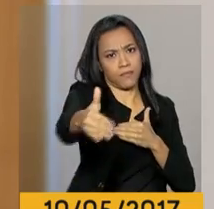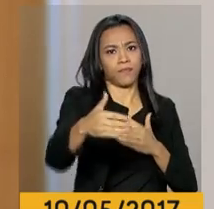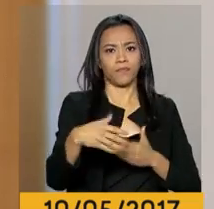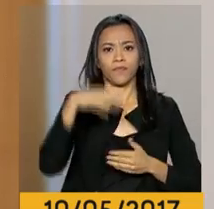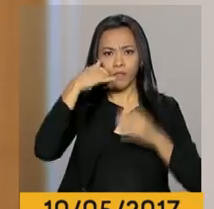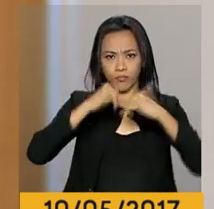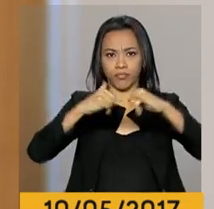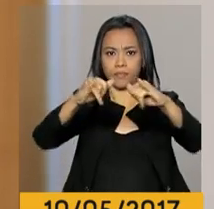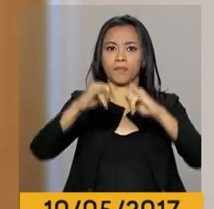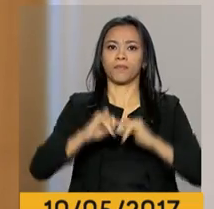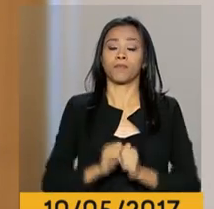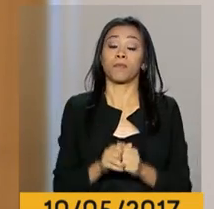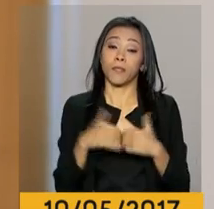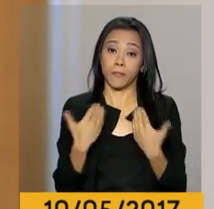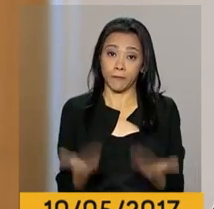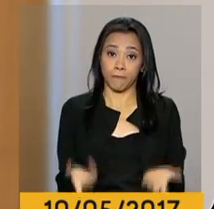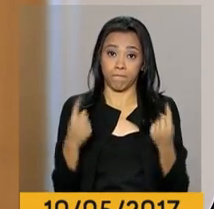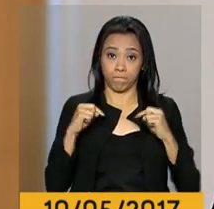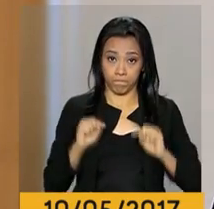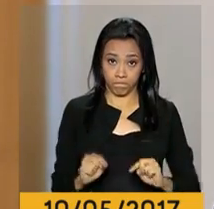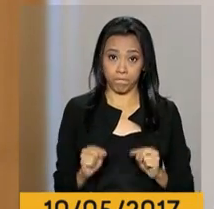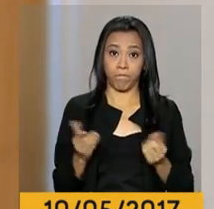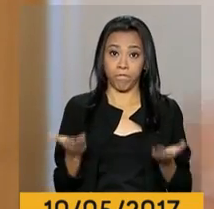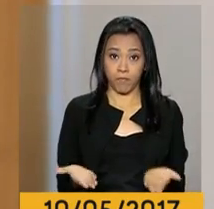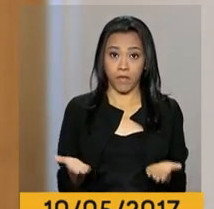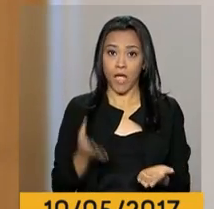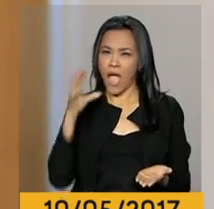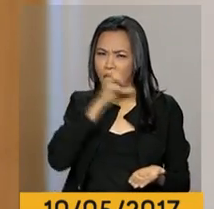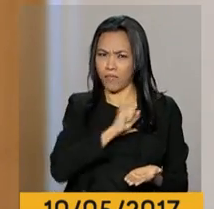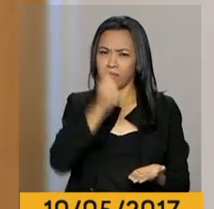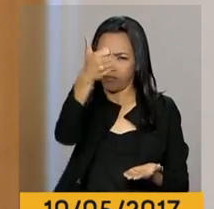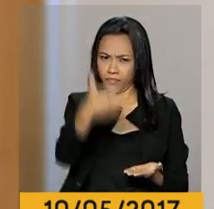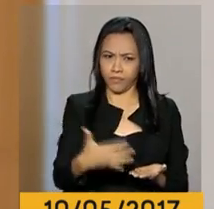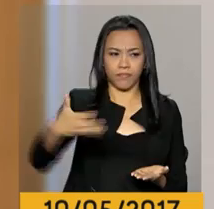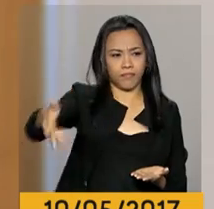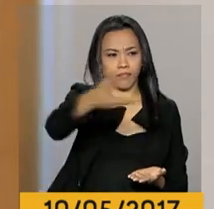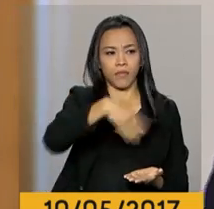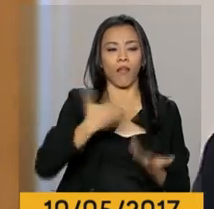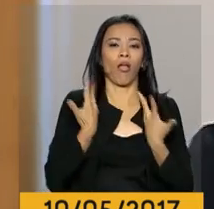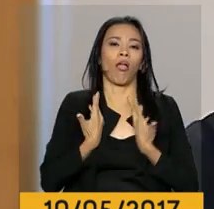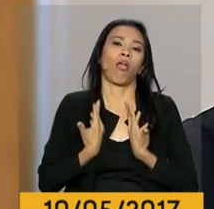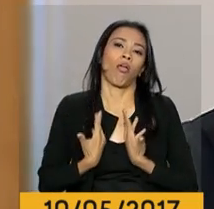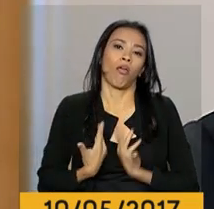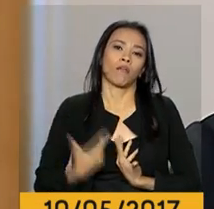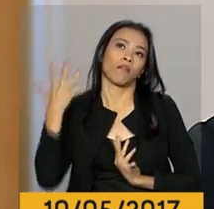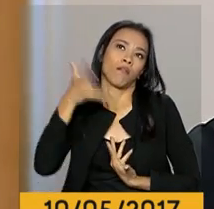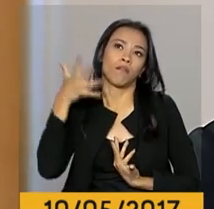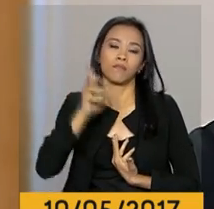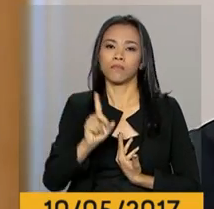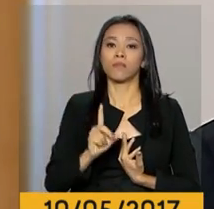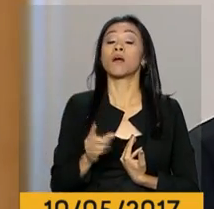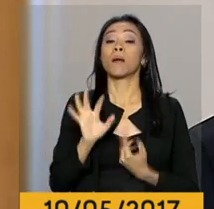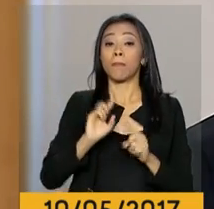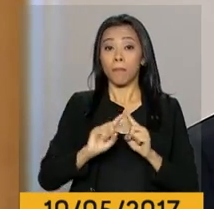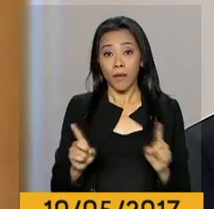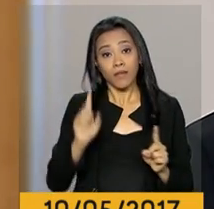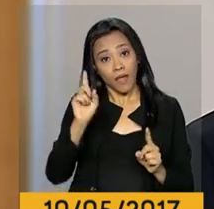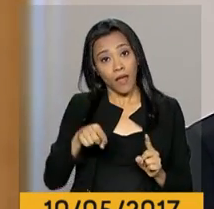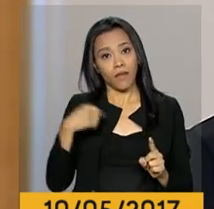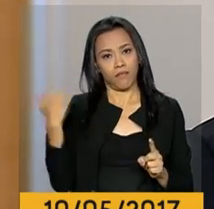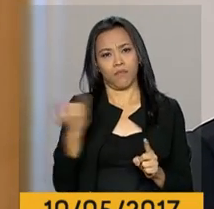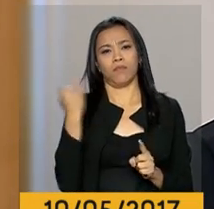de energia não é então neste momento meus senhores muito rapidamente não quero cansá-lo naturalmente mas acho que um depoimento dessa